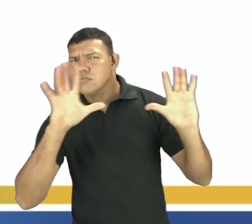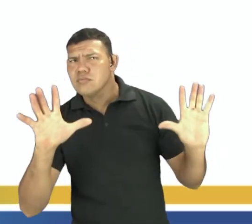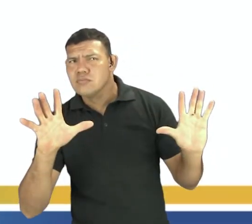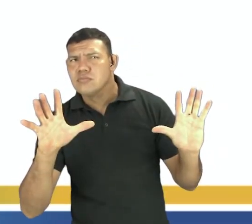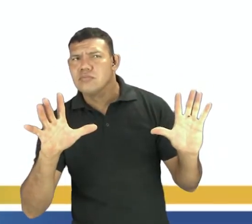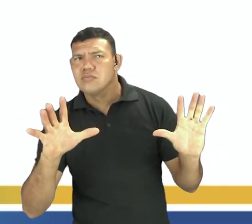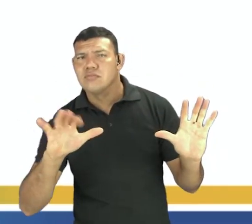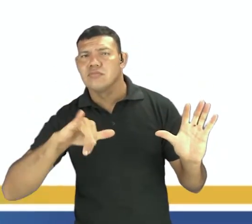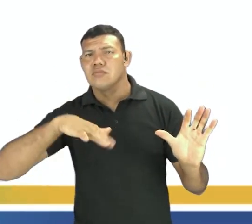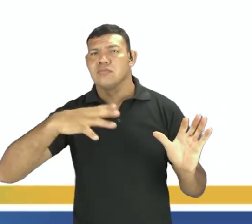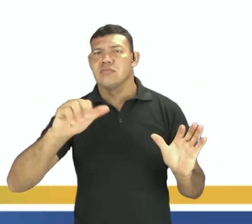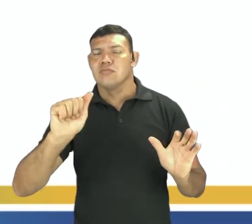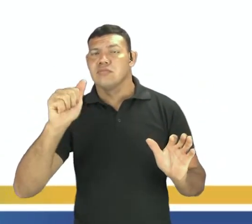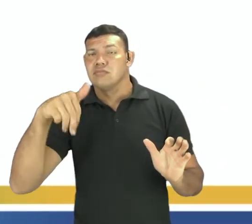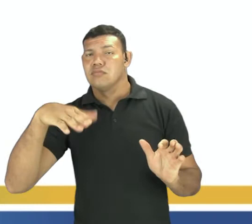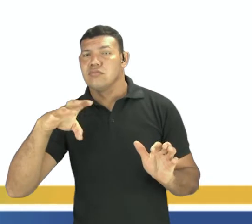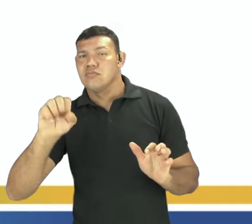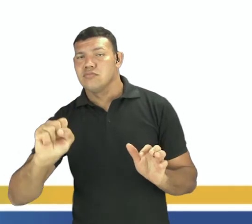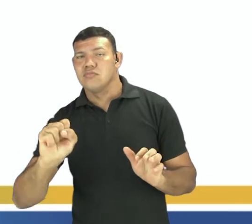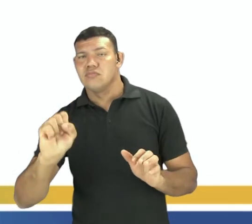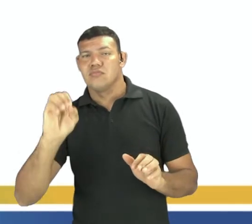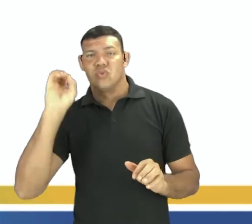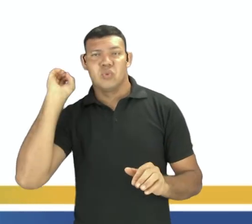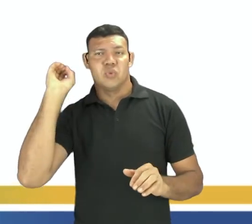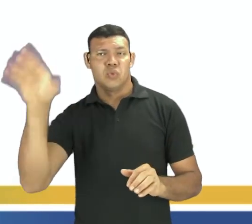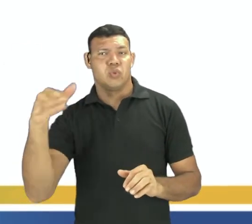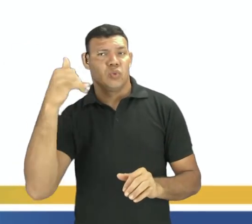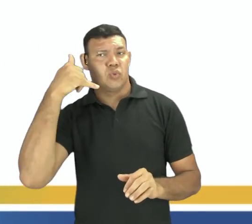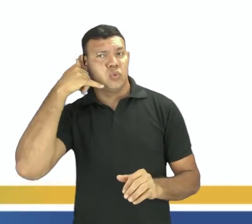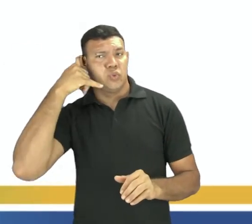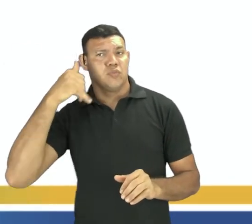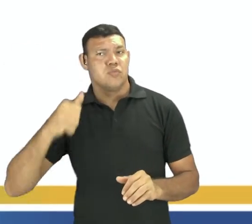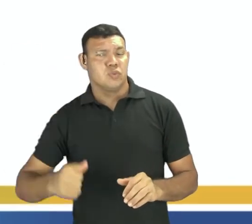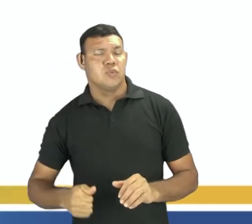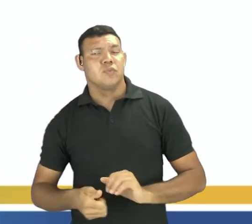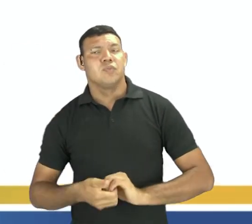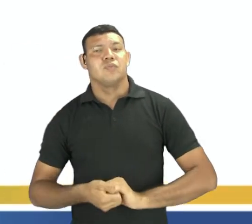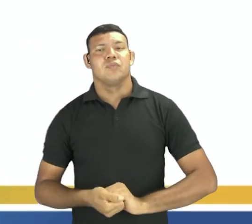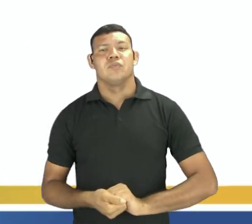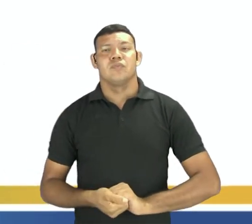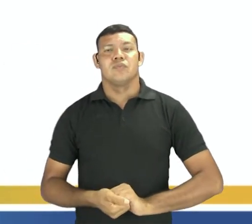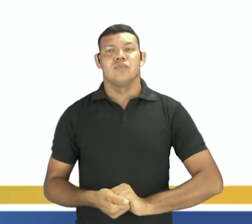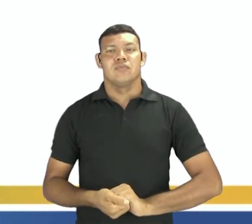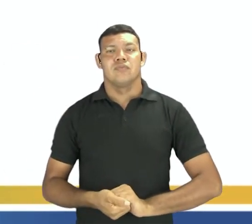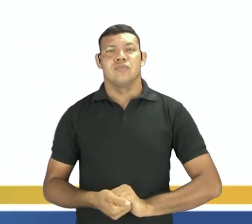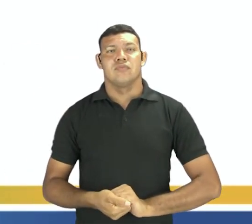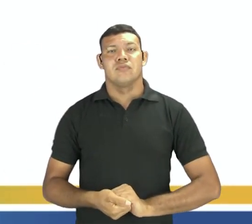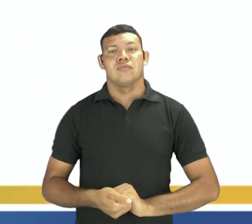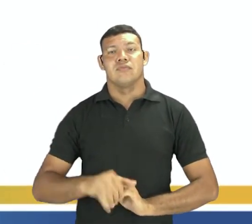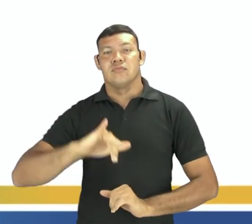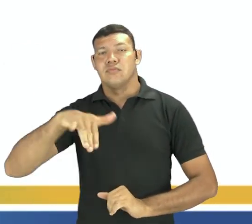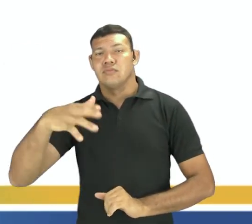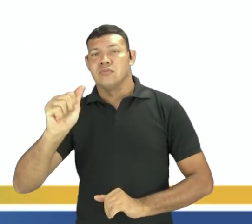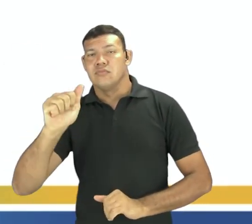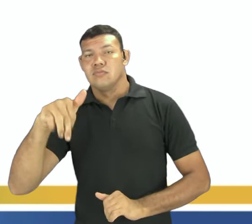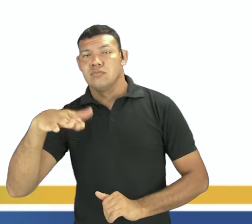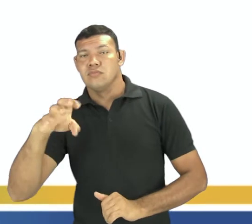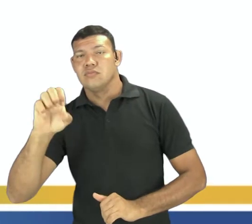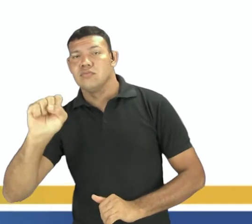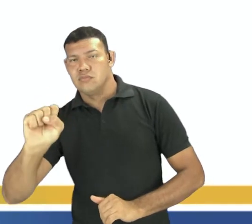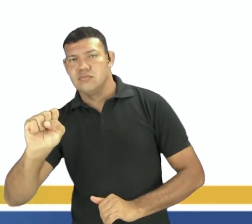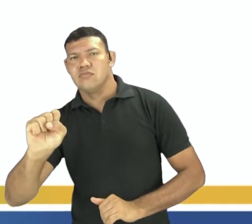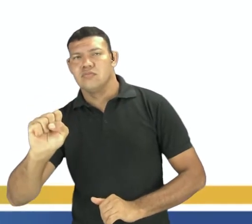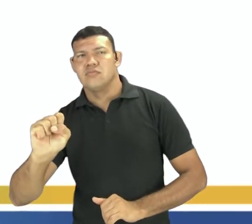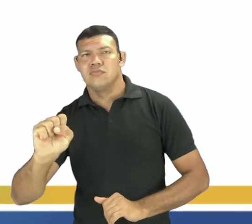James jogou o celular fora. James is the subject, o sujeito, James. Threw is